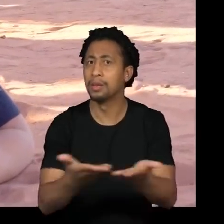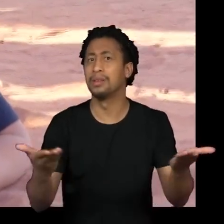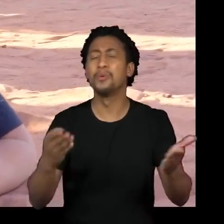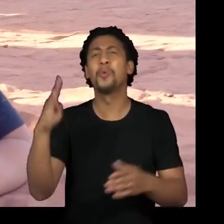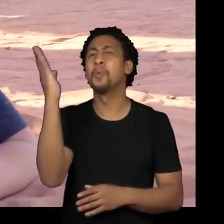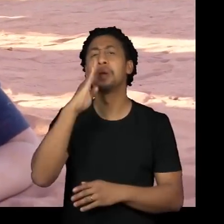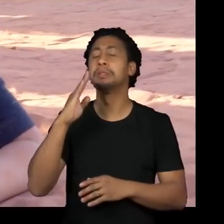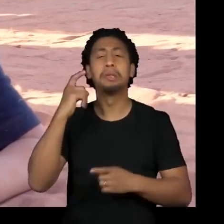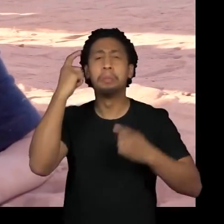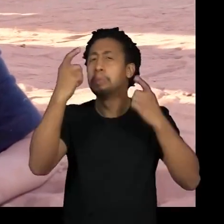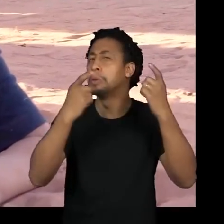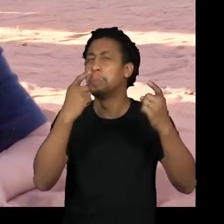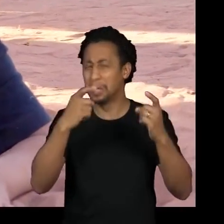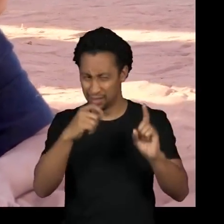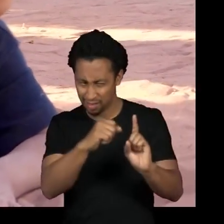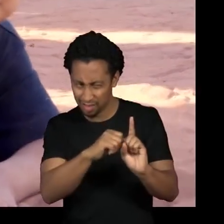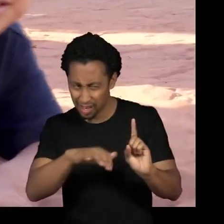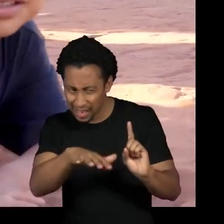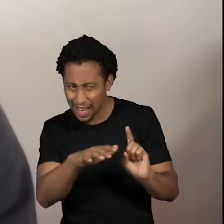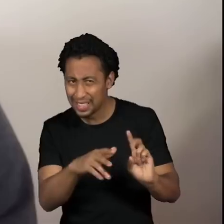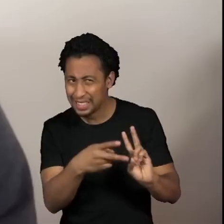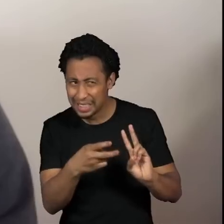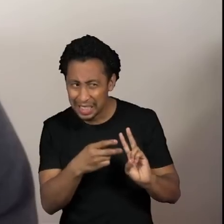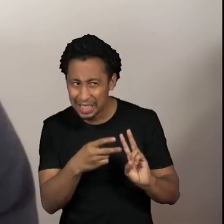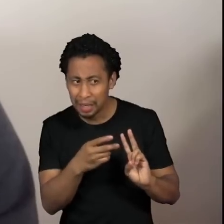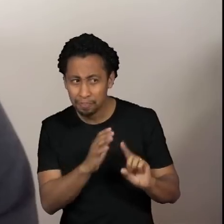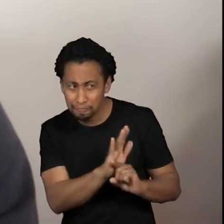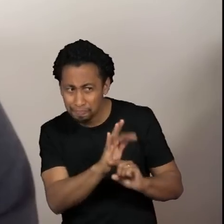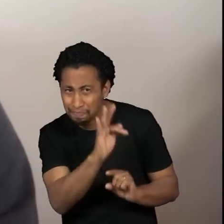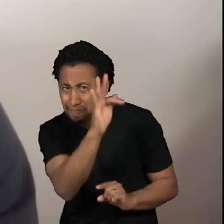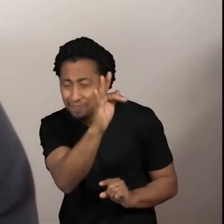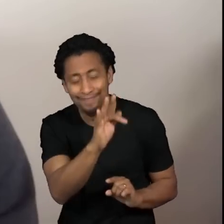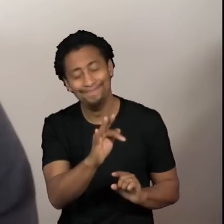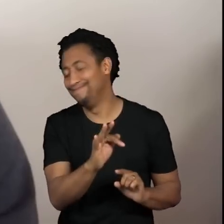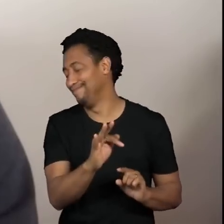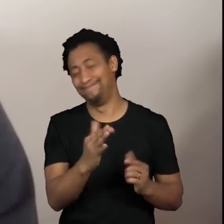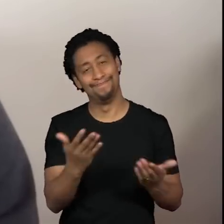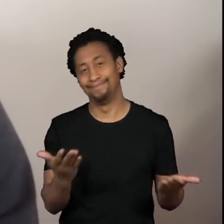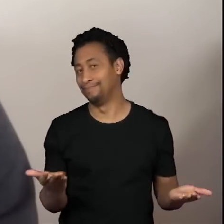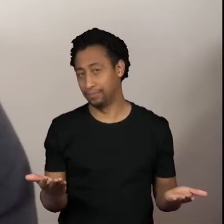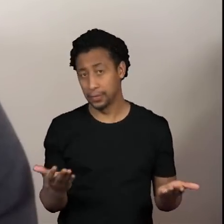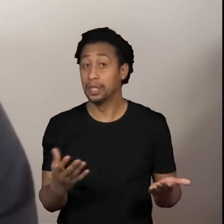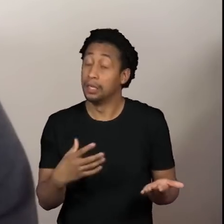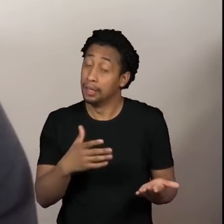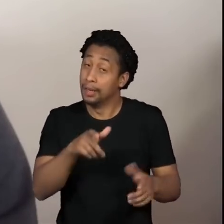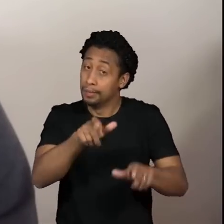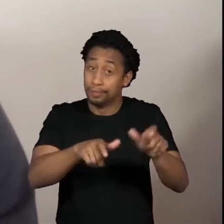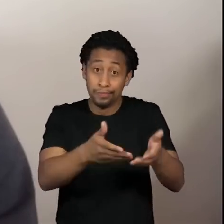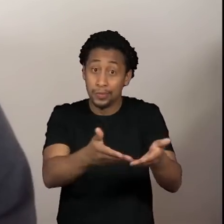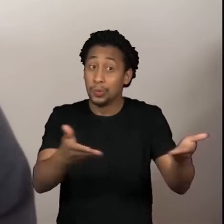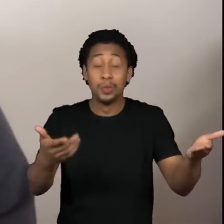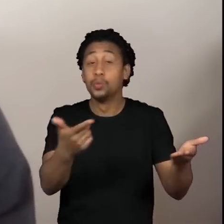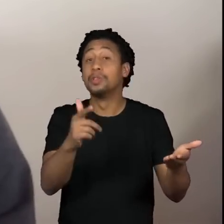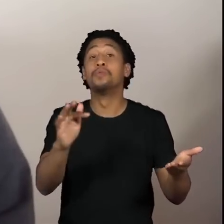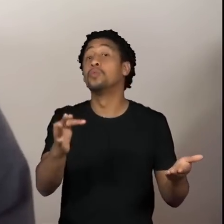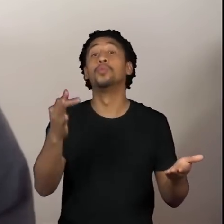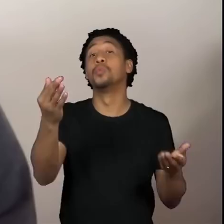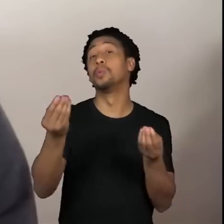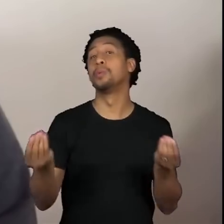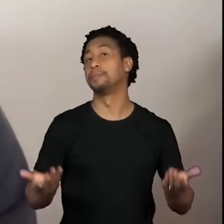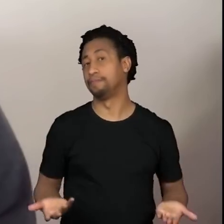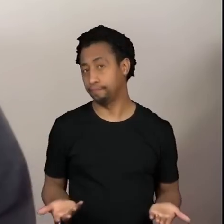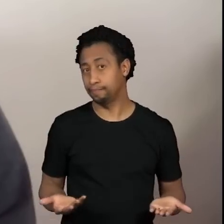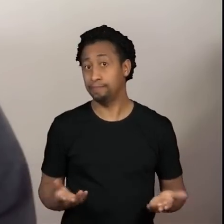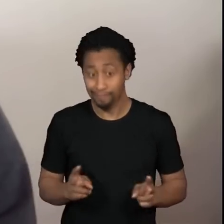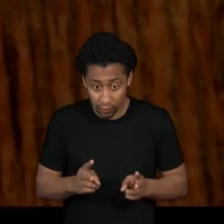para as sociedades indígenas como o seu futuro, né? E que talvez quem não tenha futuro, se a gente continuar